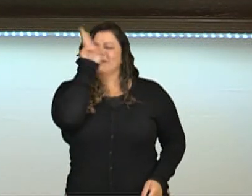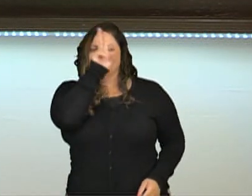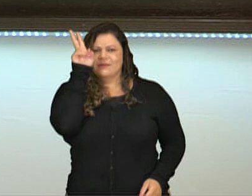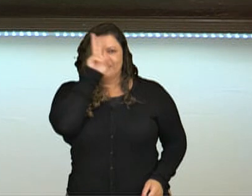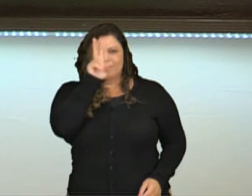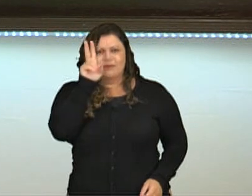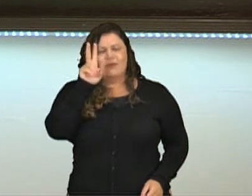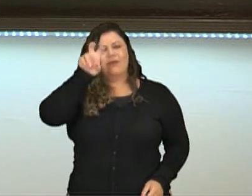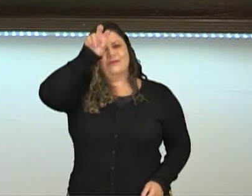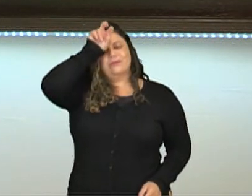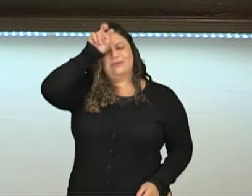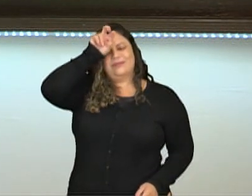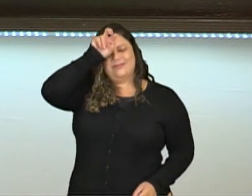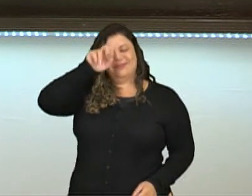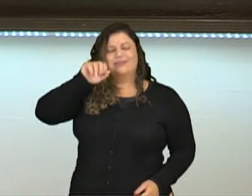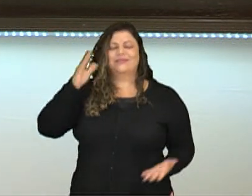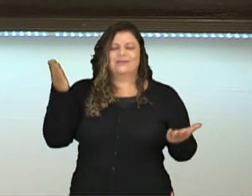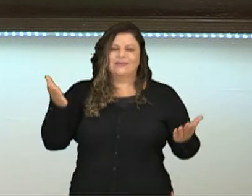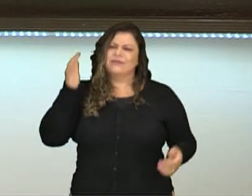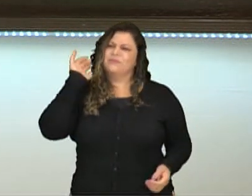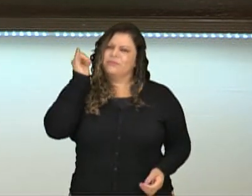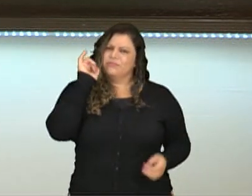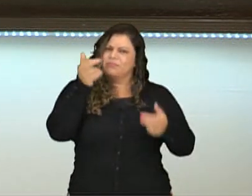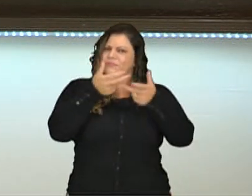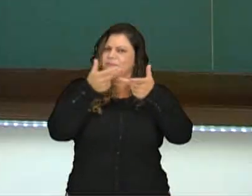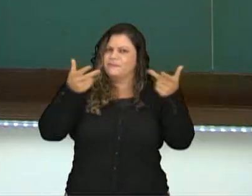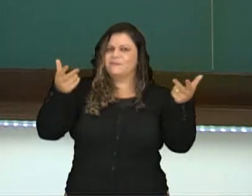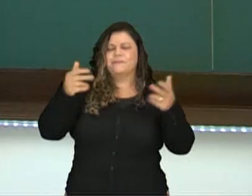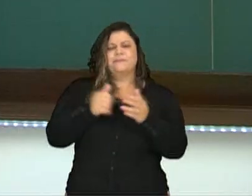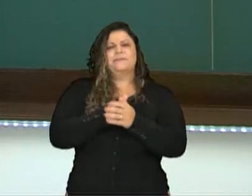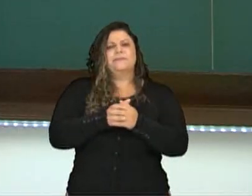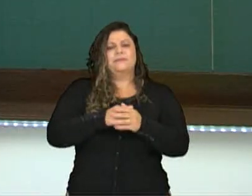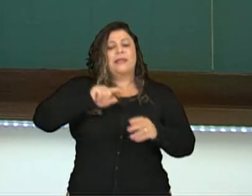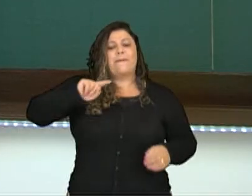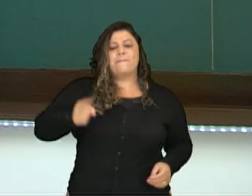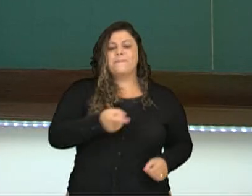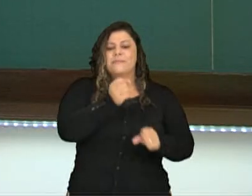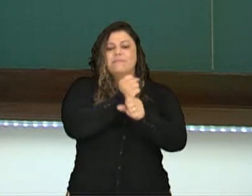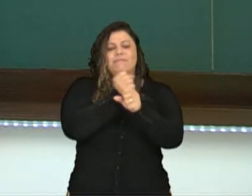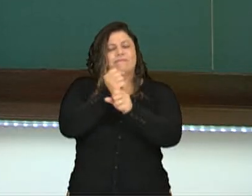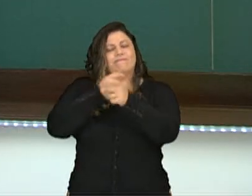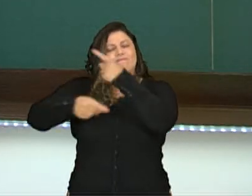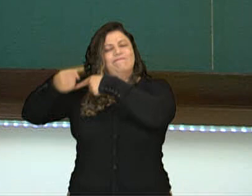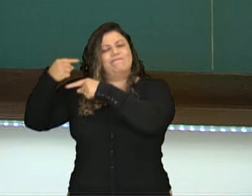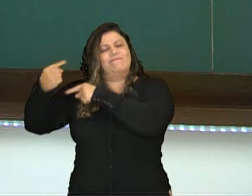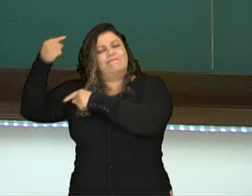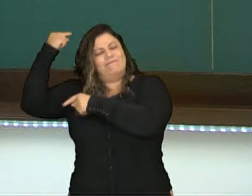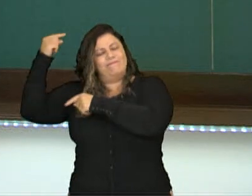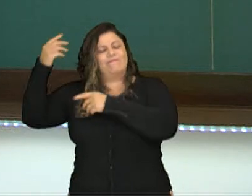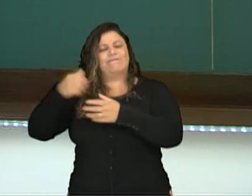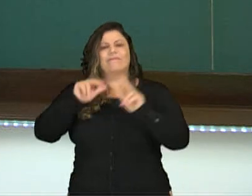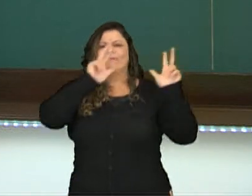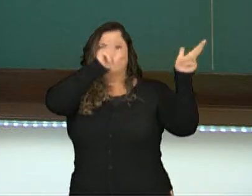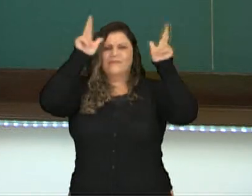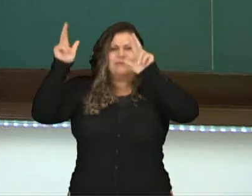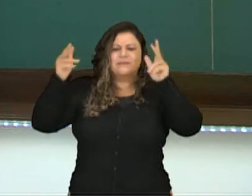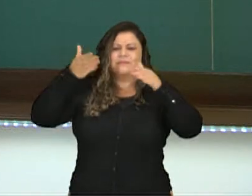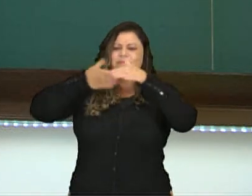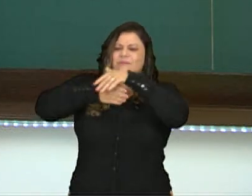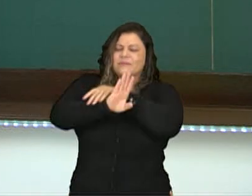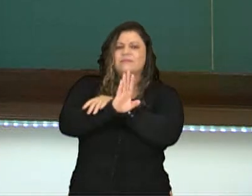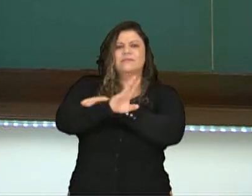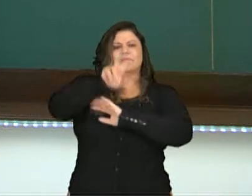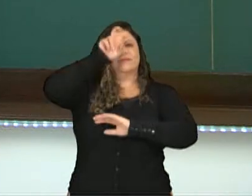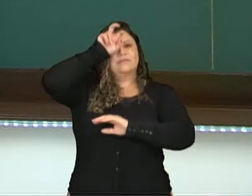Antigo. Nós temos relatos, inclusive na Idade Média, 1000 anos atrás, que o pessoal, aventureiros, iam para o Egito, invadiam